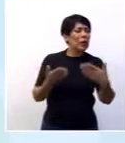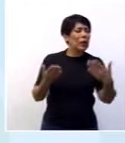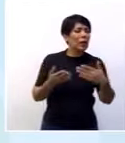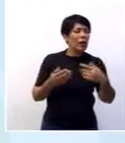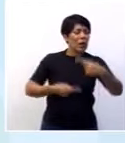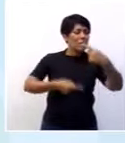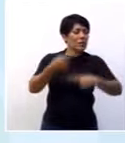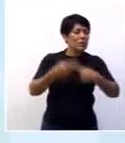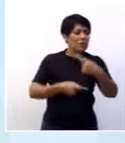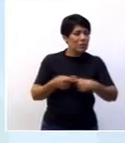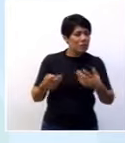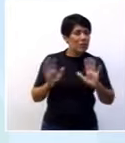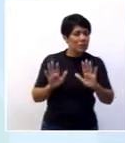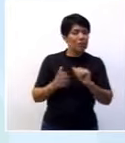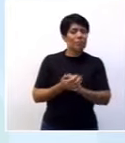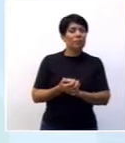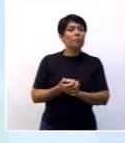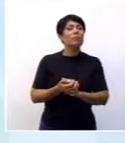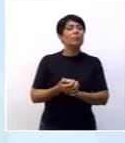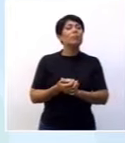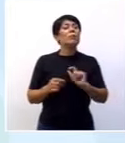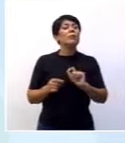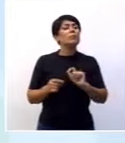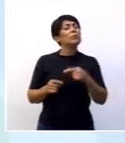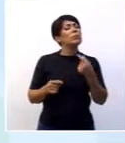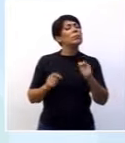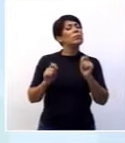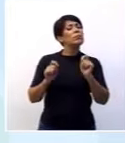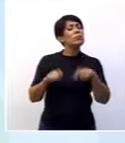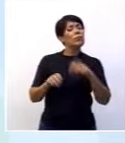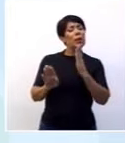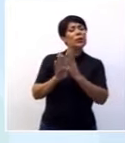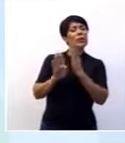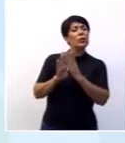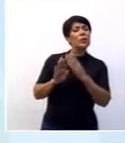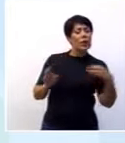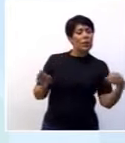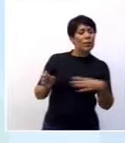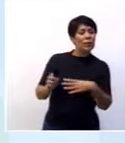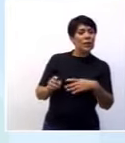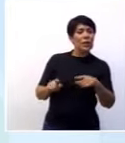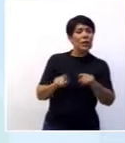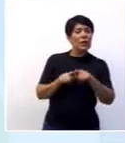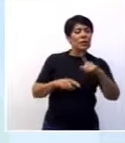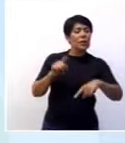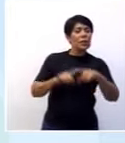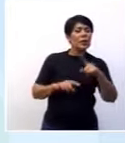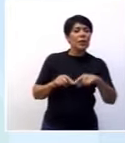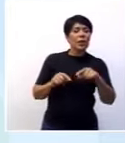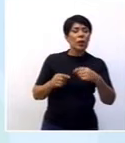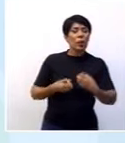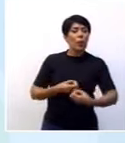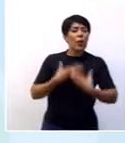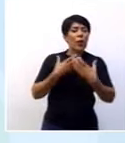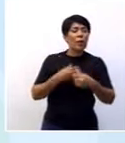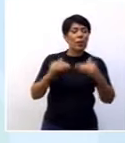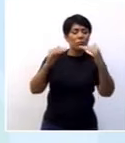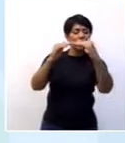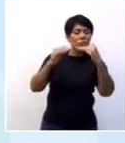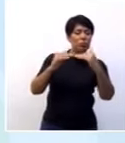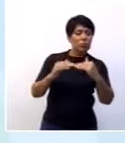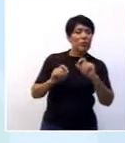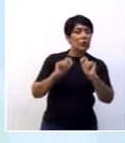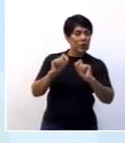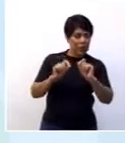colocado, né? O que nós podemos encontrar de modernidade, de elementos, num poema? Tá certo?